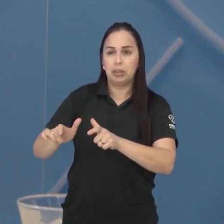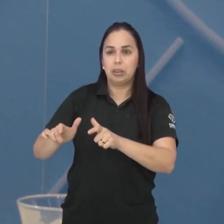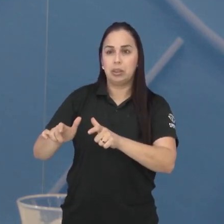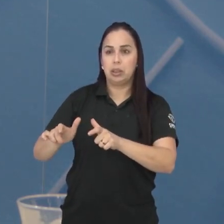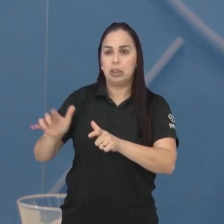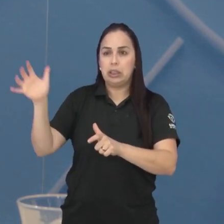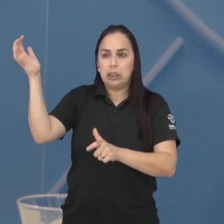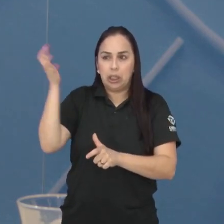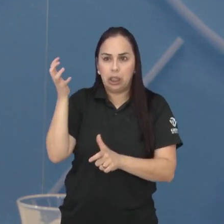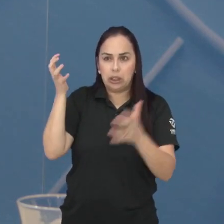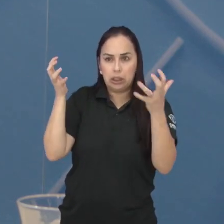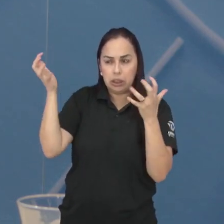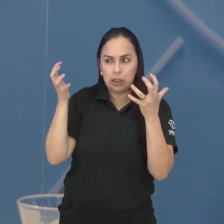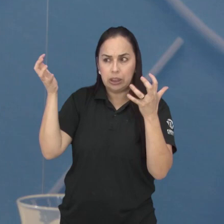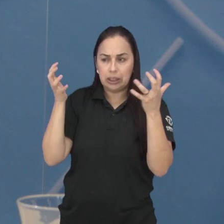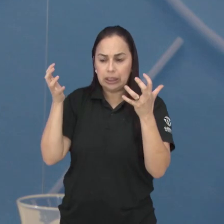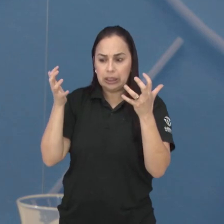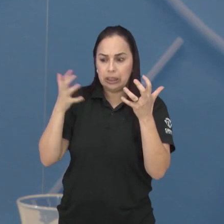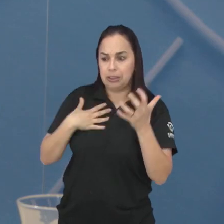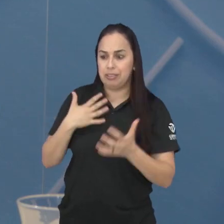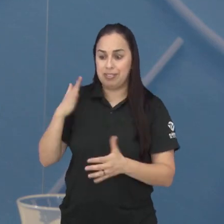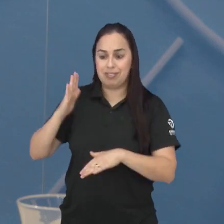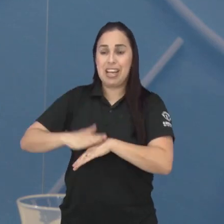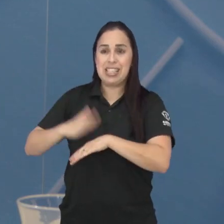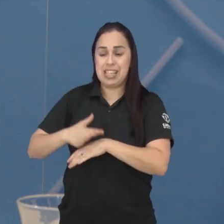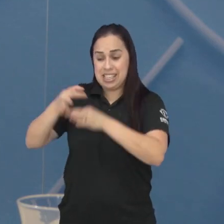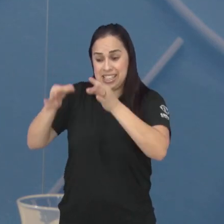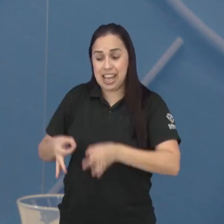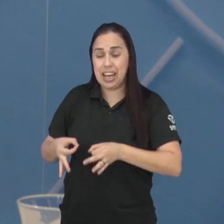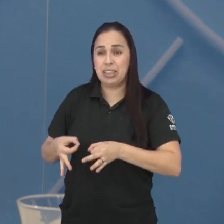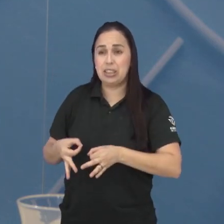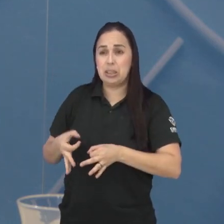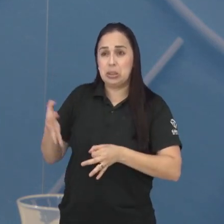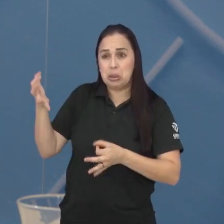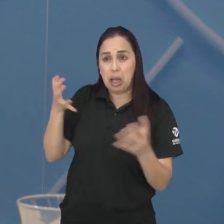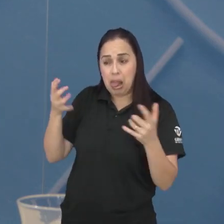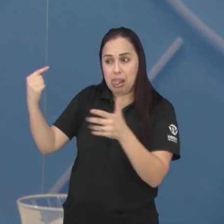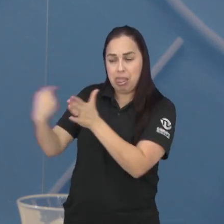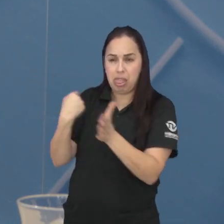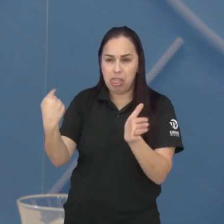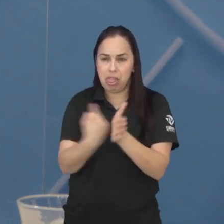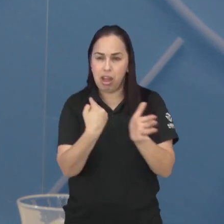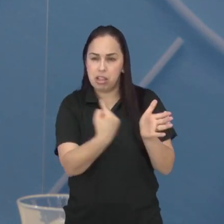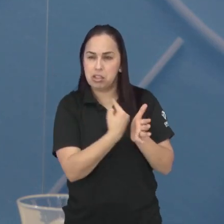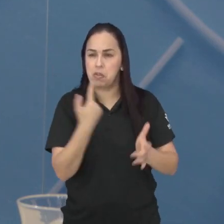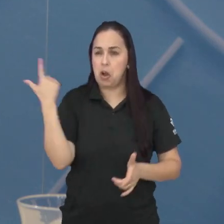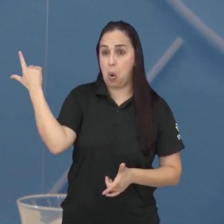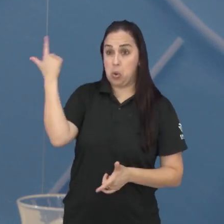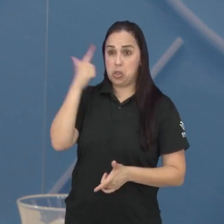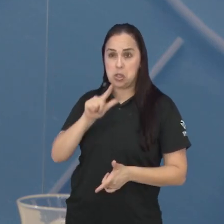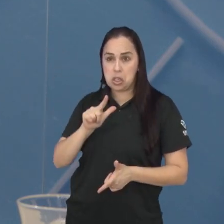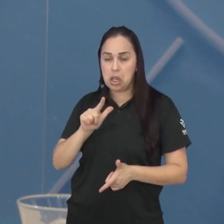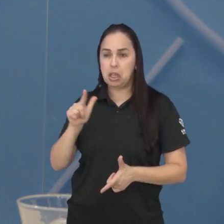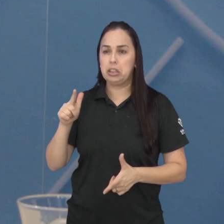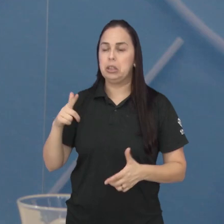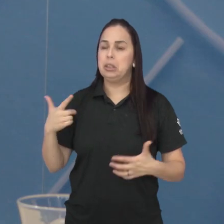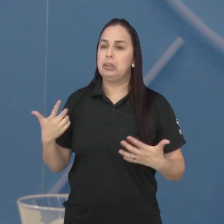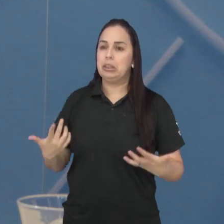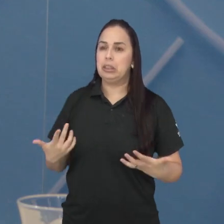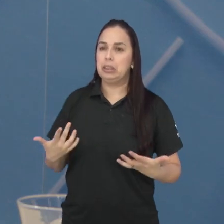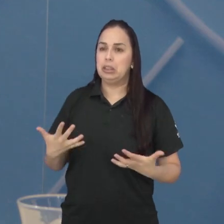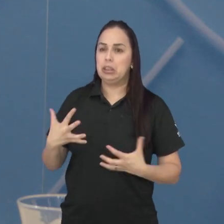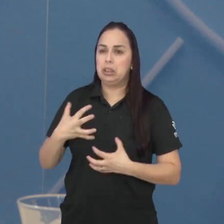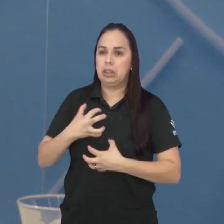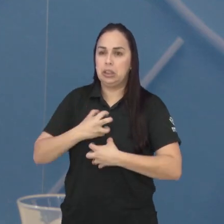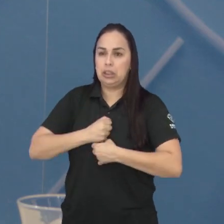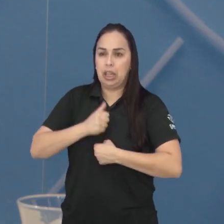é tão grande para que a gente acerte, né? Você vai ser questionada se você dá conta daquilo, que o seu